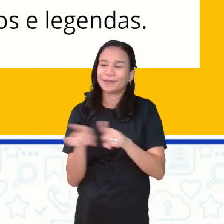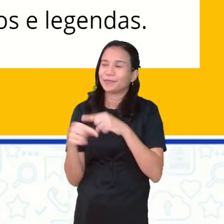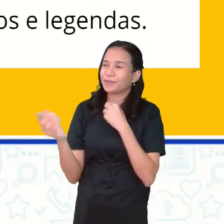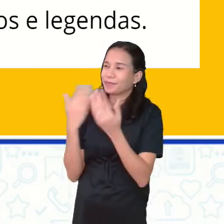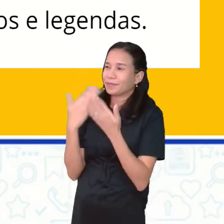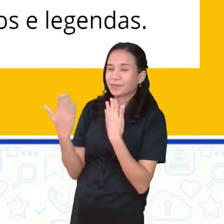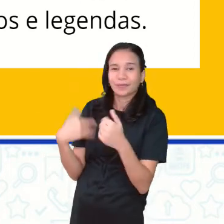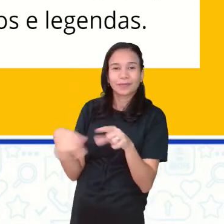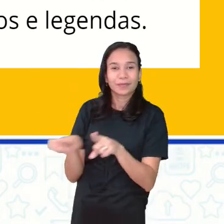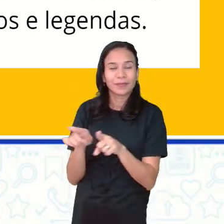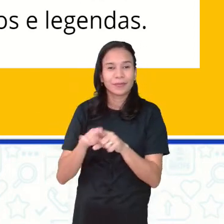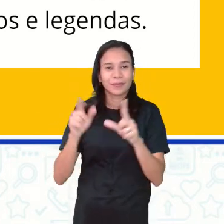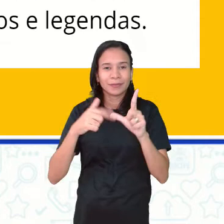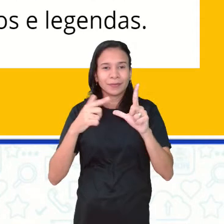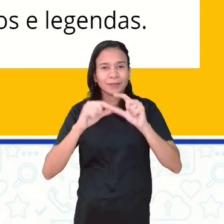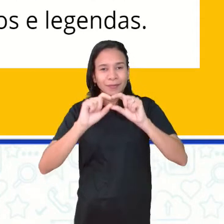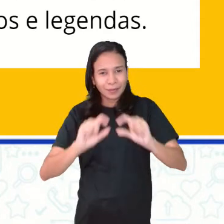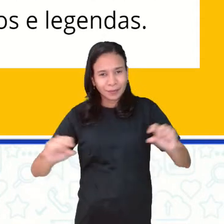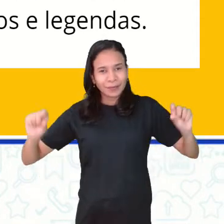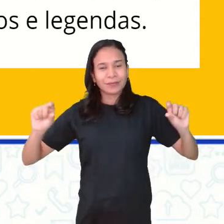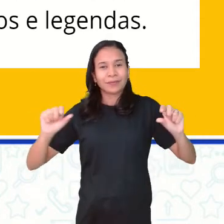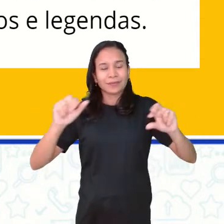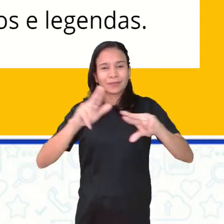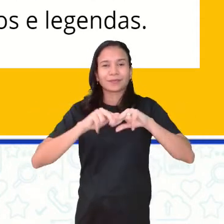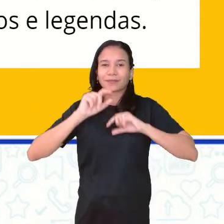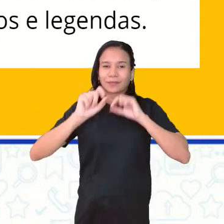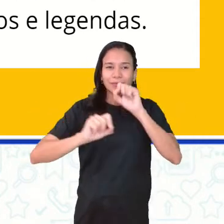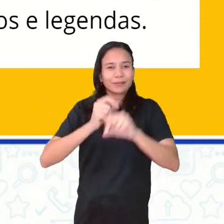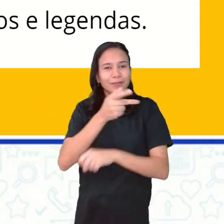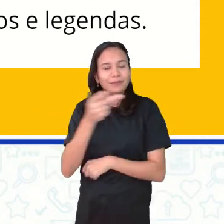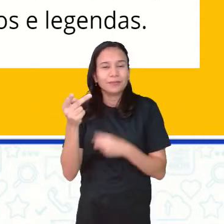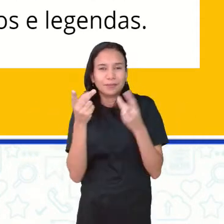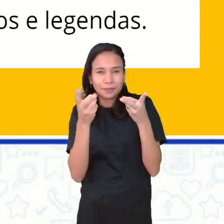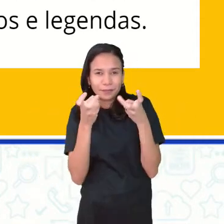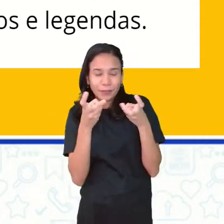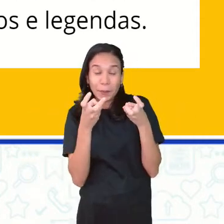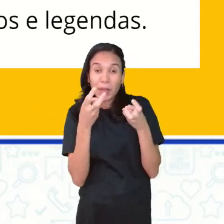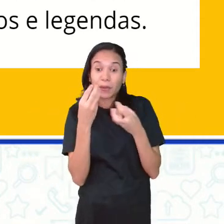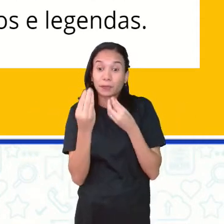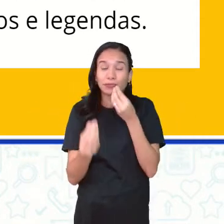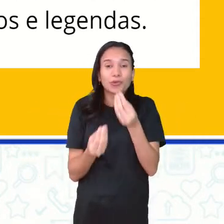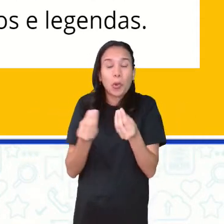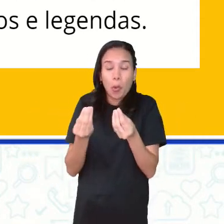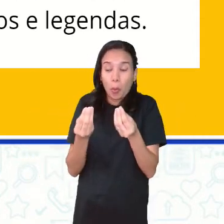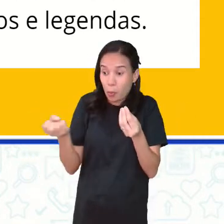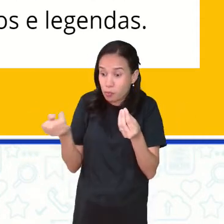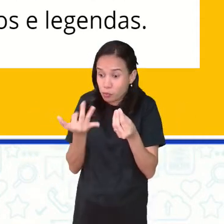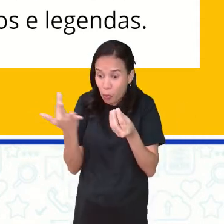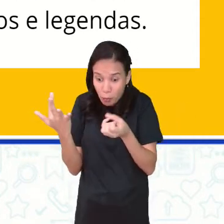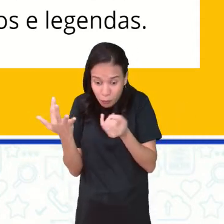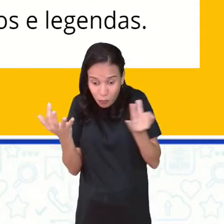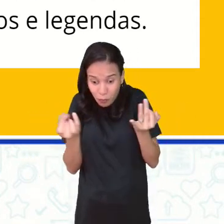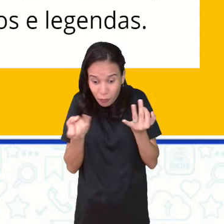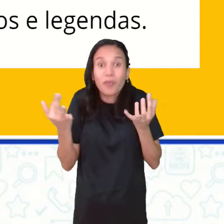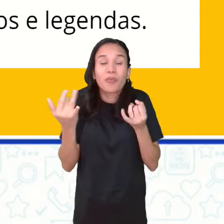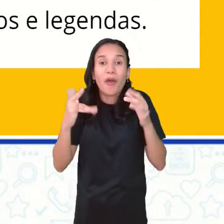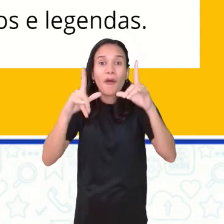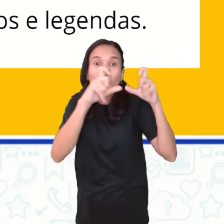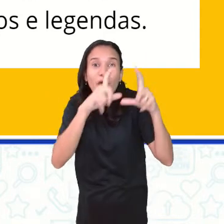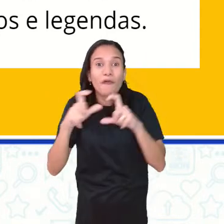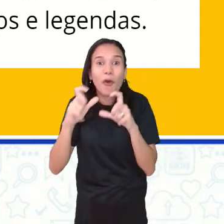diálogos e legendas. E aí vocês percebem a riqueza de uma fotografia, de